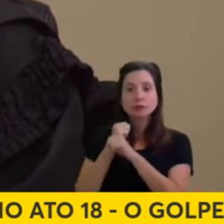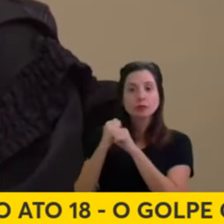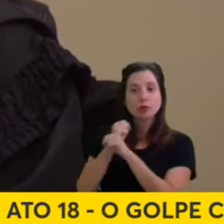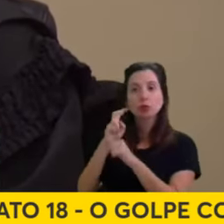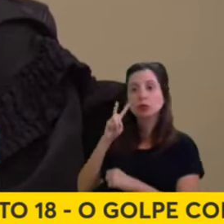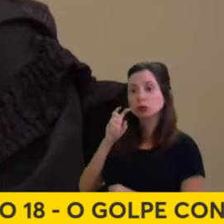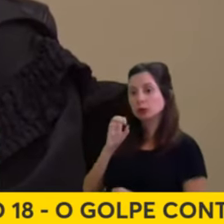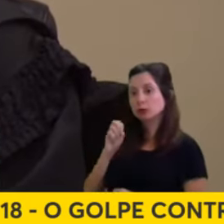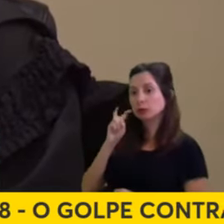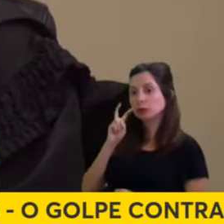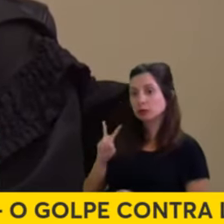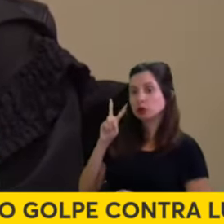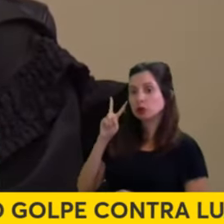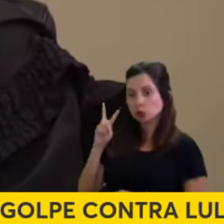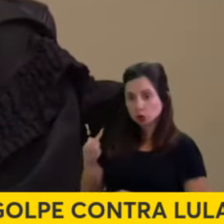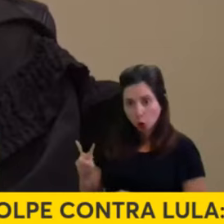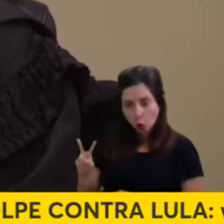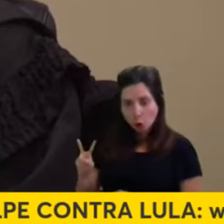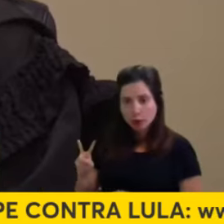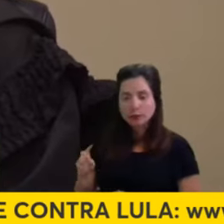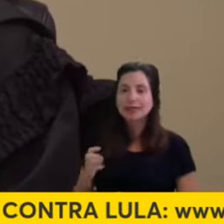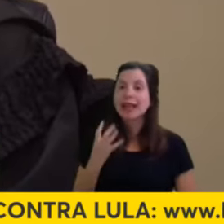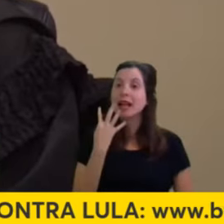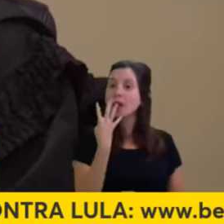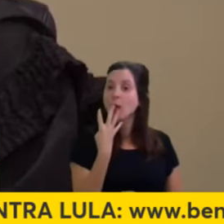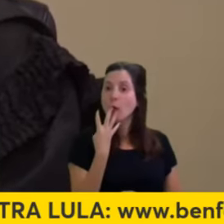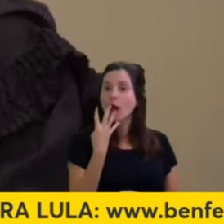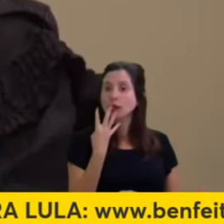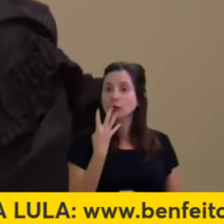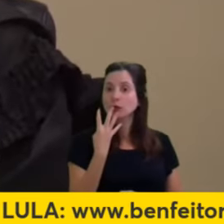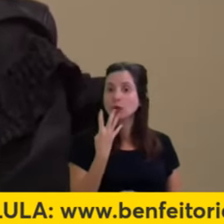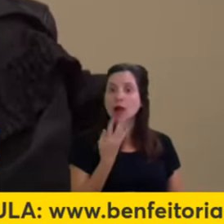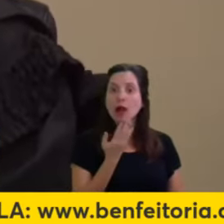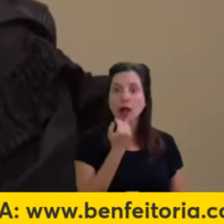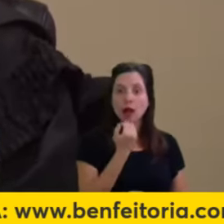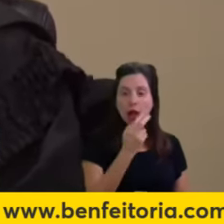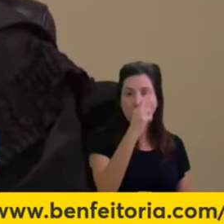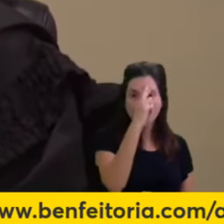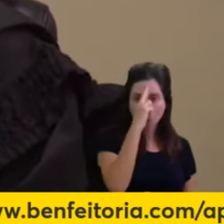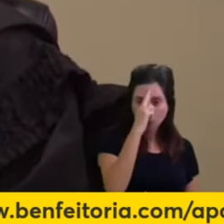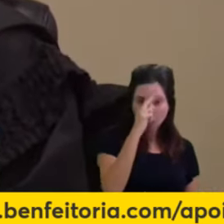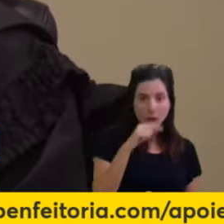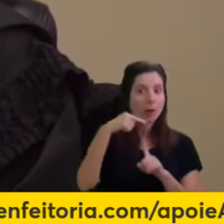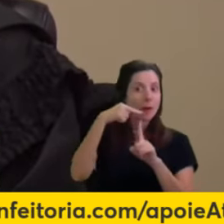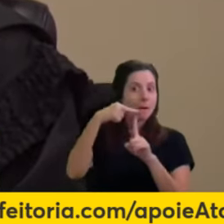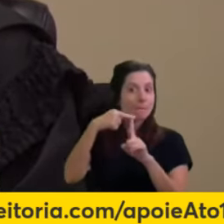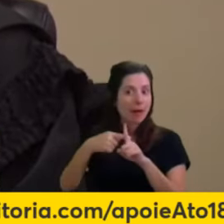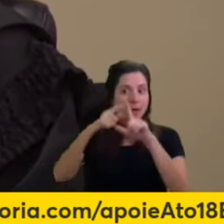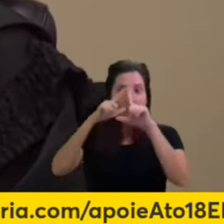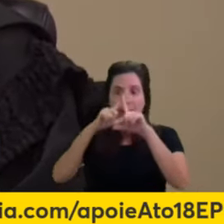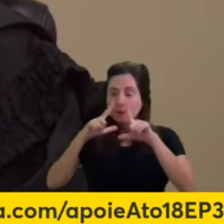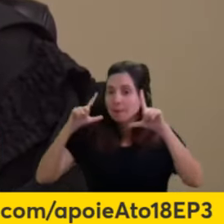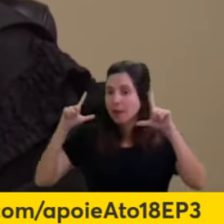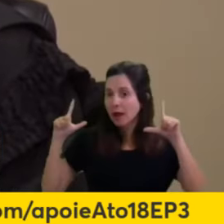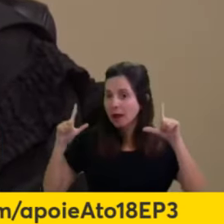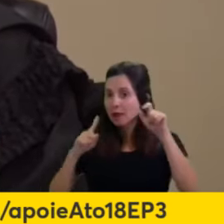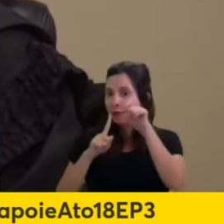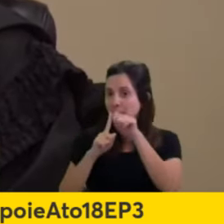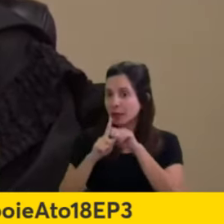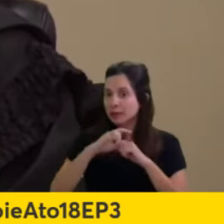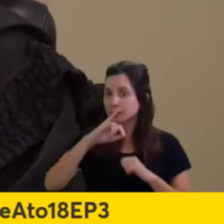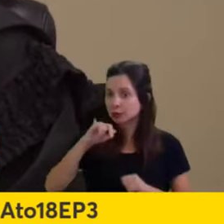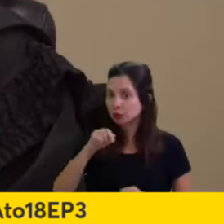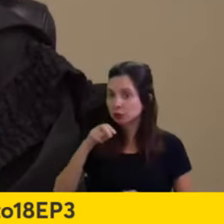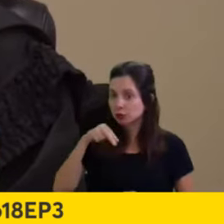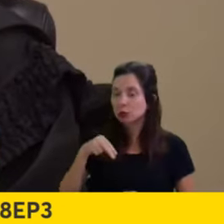3.000 referente 24 almoços mais nota fiscal mais o lançamento no mesmo local da pré-candidatura cada em Julho quando contratada a empresa